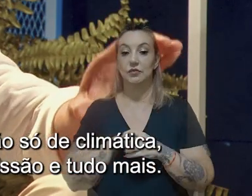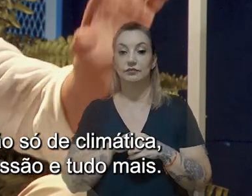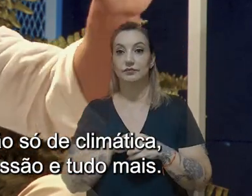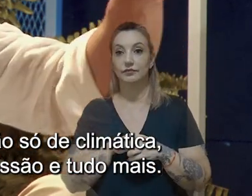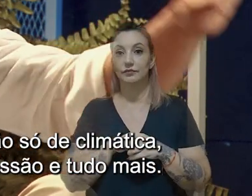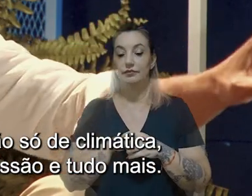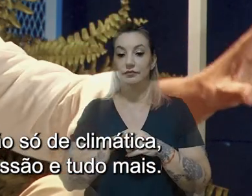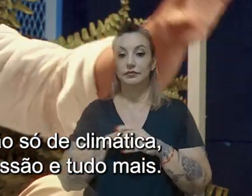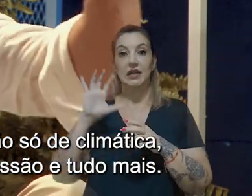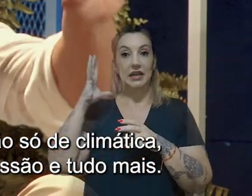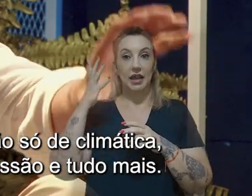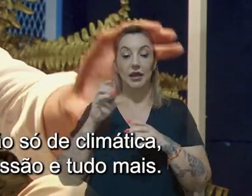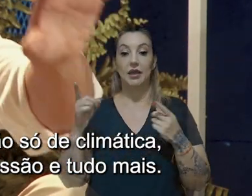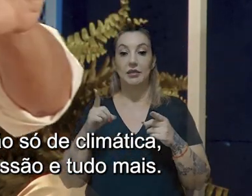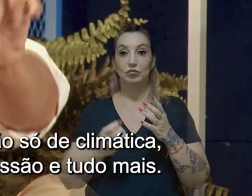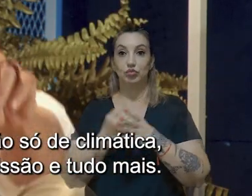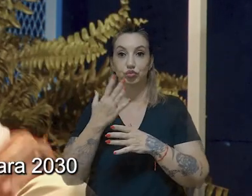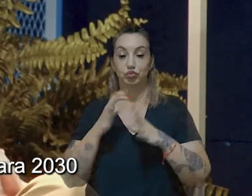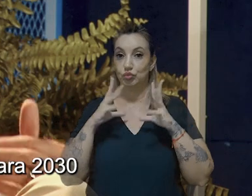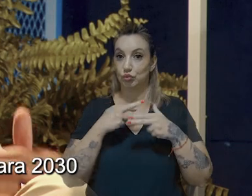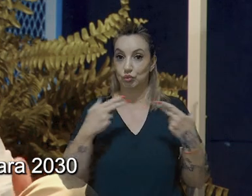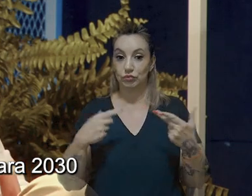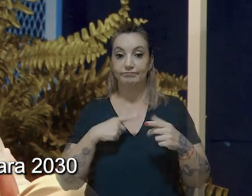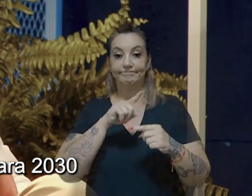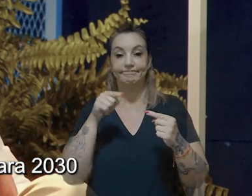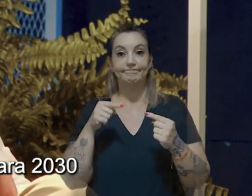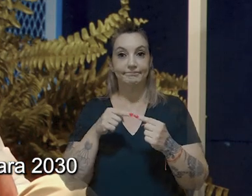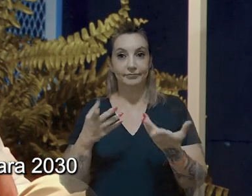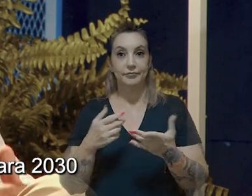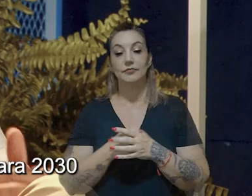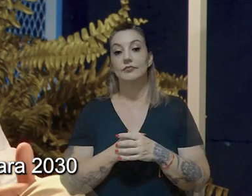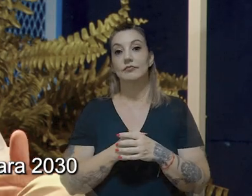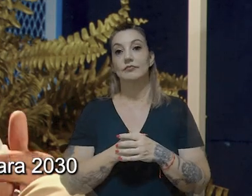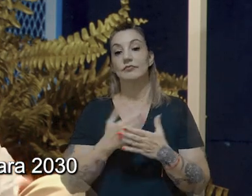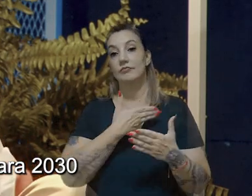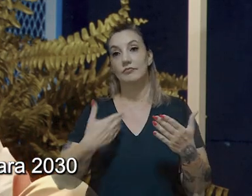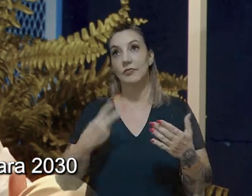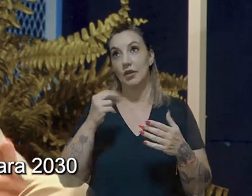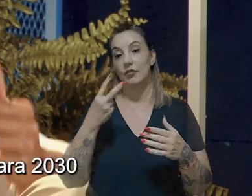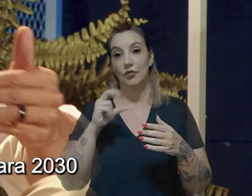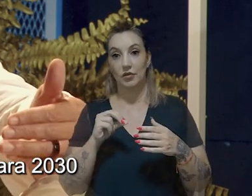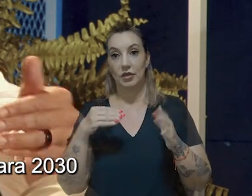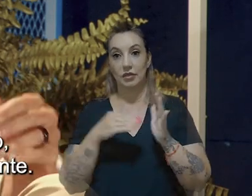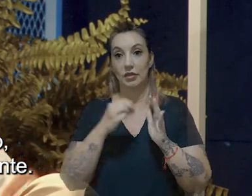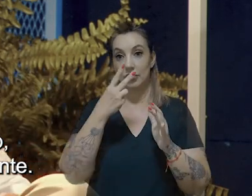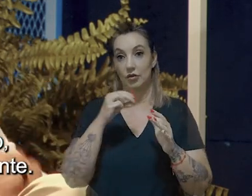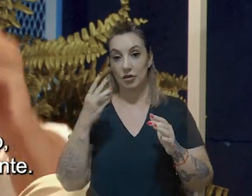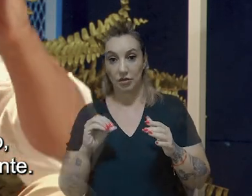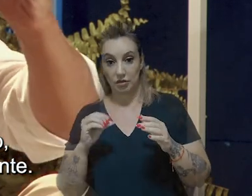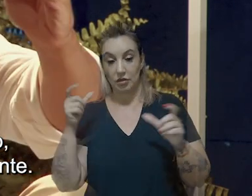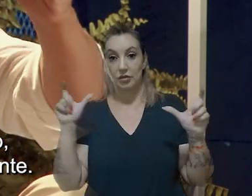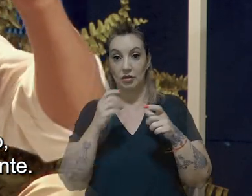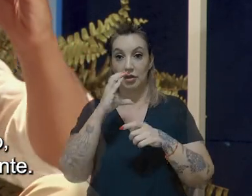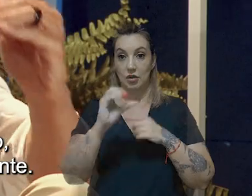de climática mas de emissão e tudo mais nós temos metas ah públicas desde 2020 para 2030 em relação à